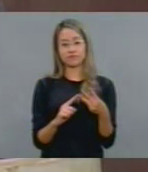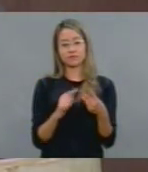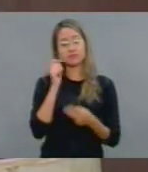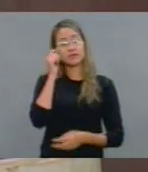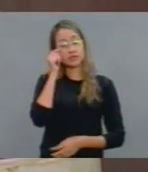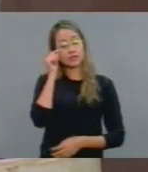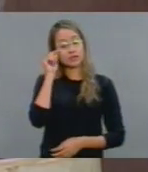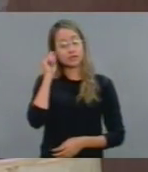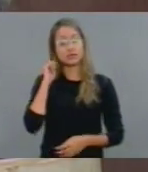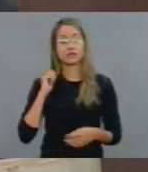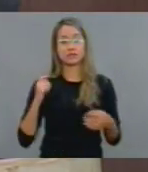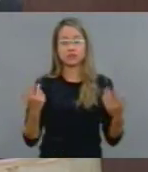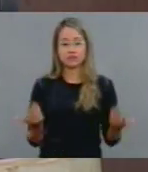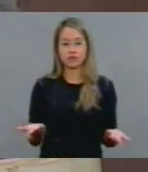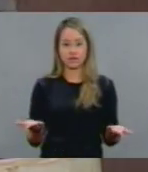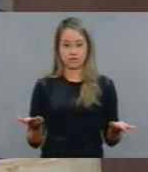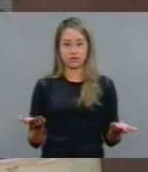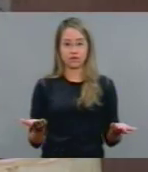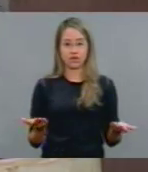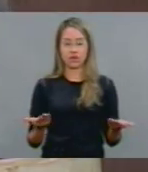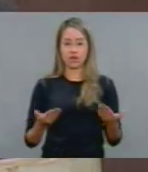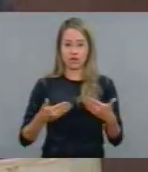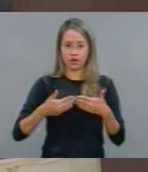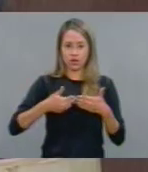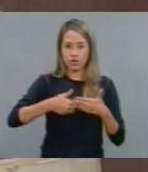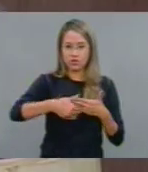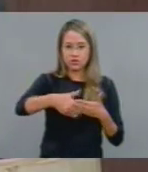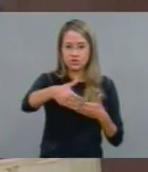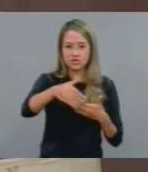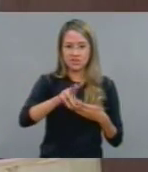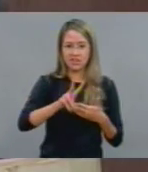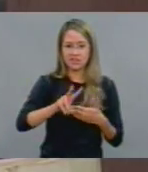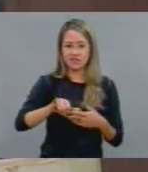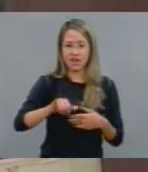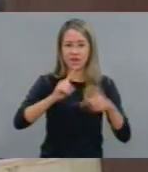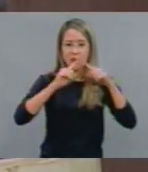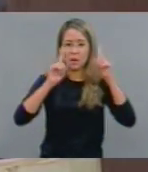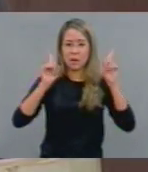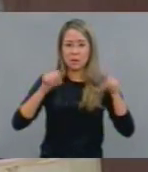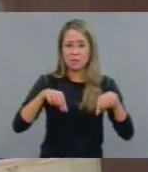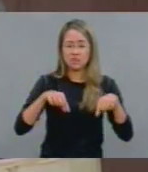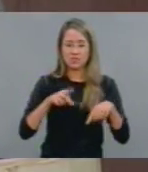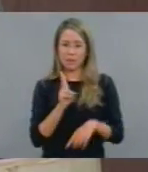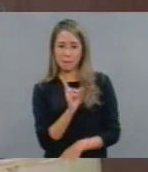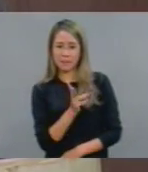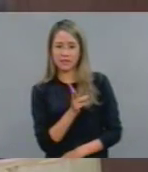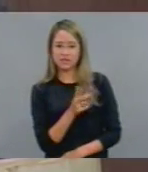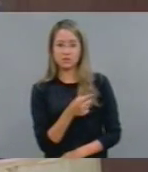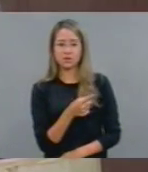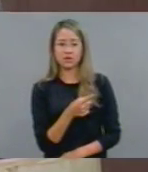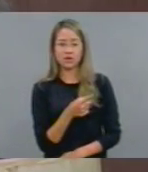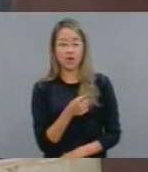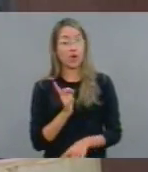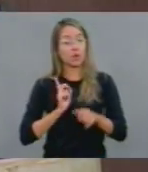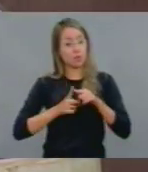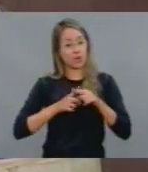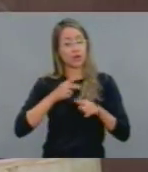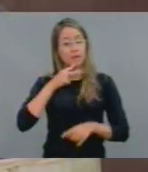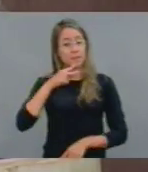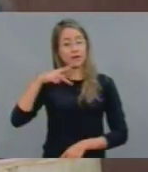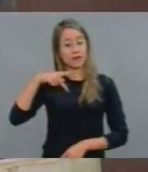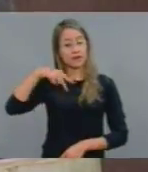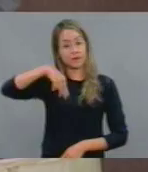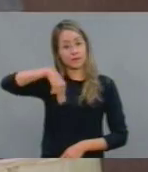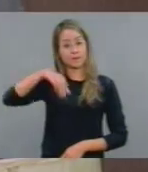que nem a continuidade dessa agenda econômica contracionista, recessiva de